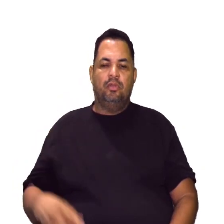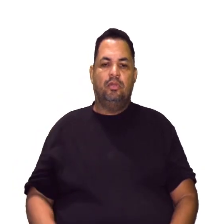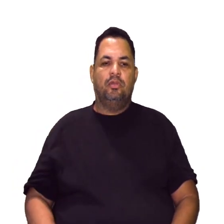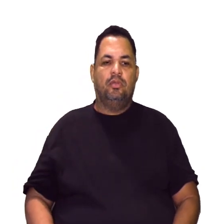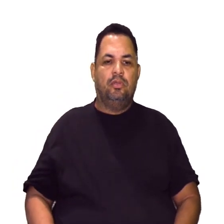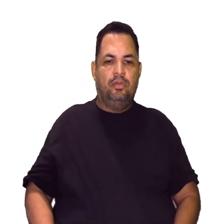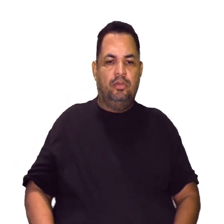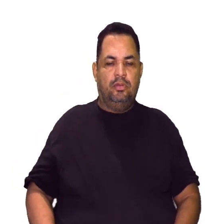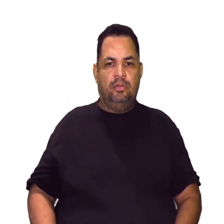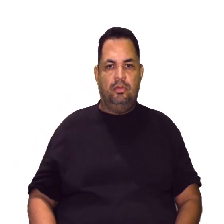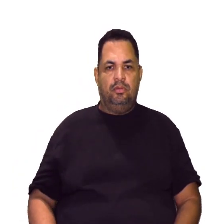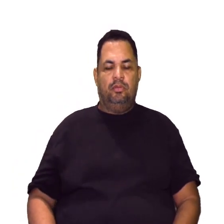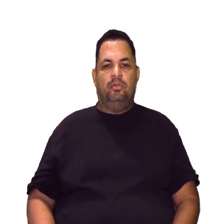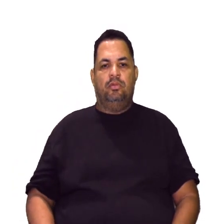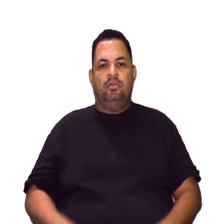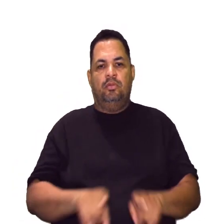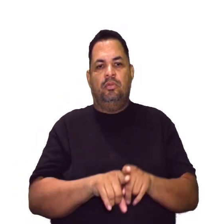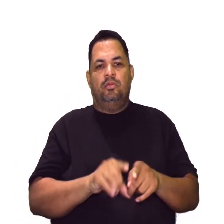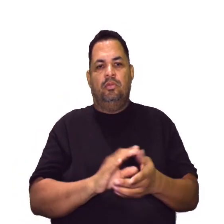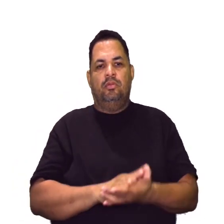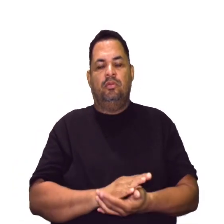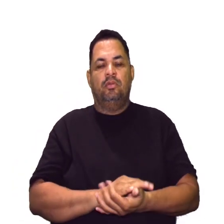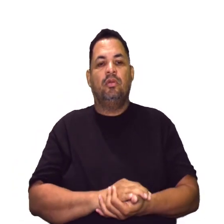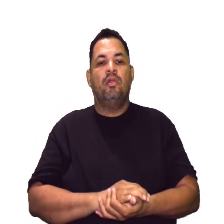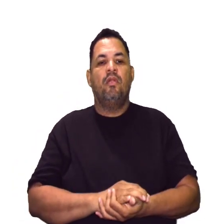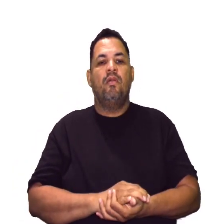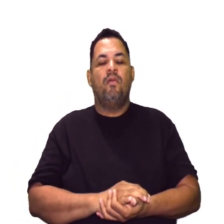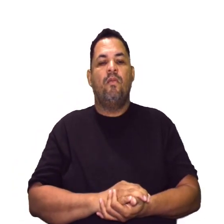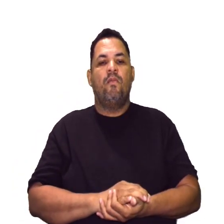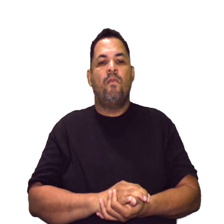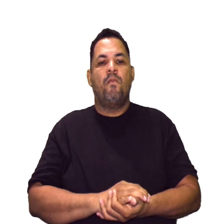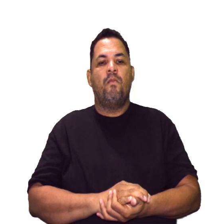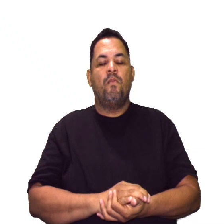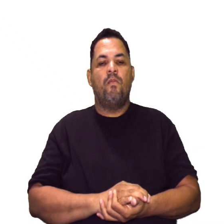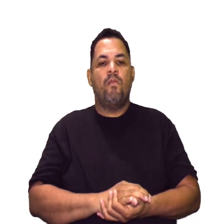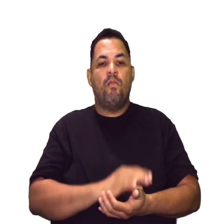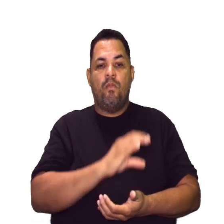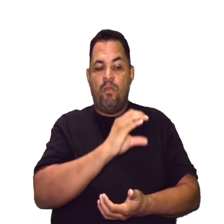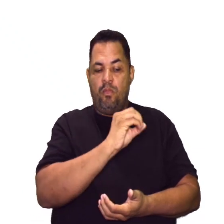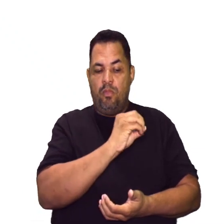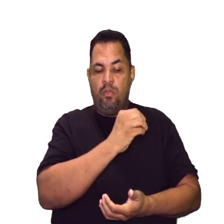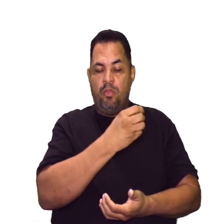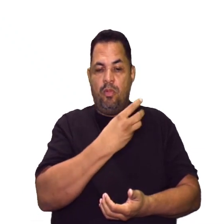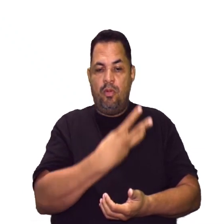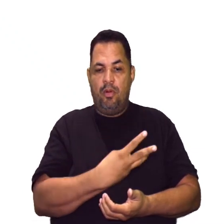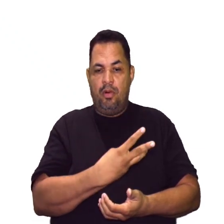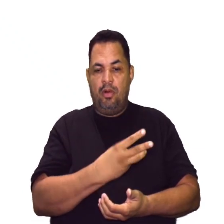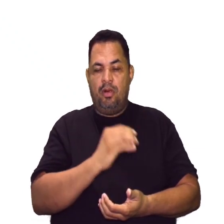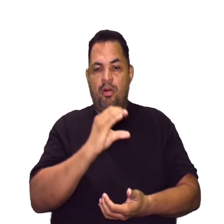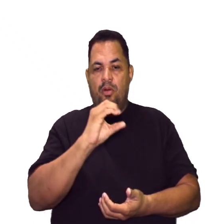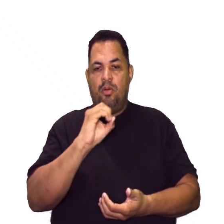gás oxigênio e O3 é o gás ozônio. Daí para frente,